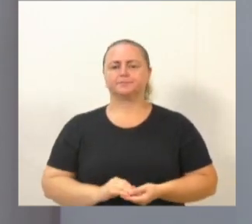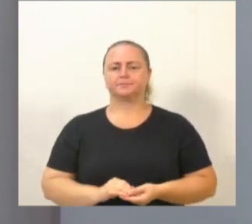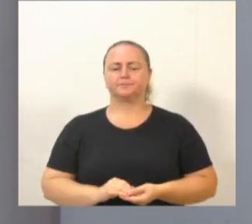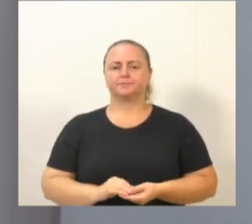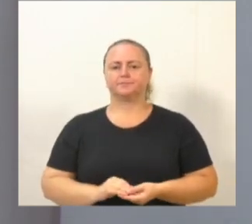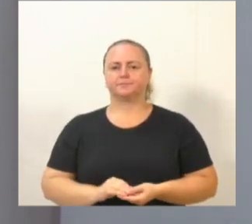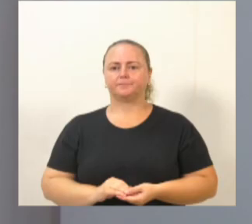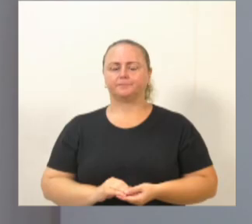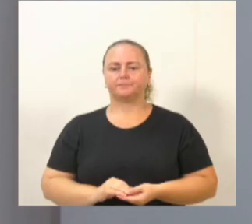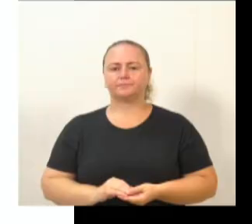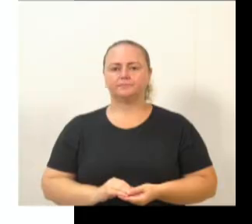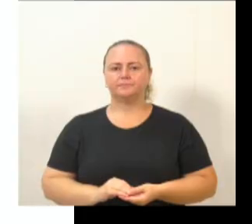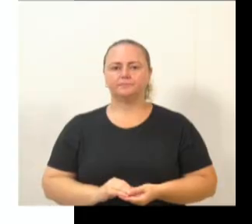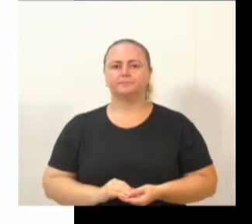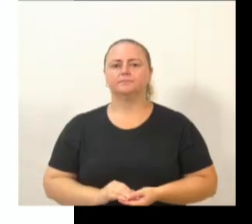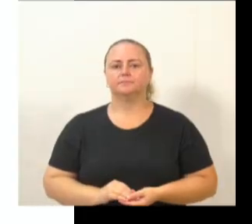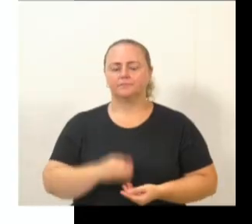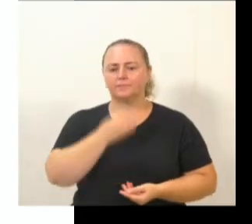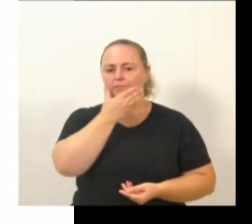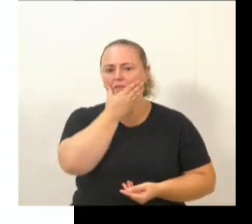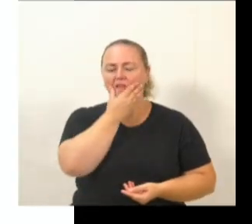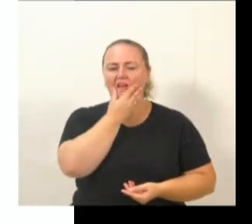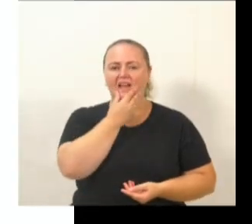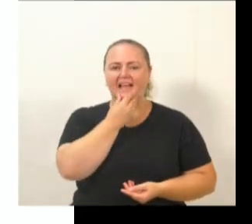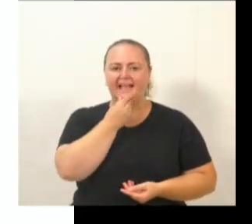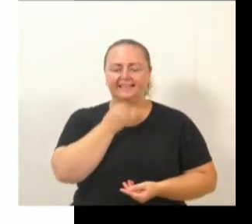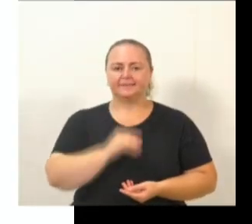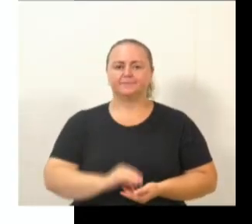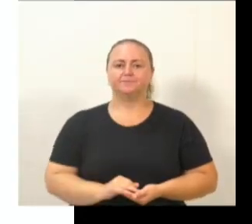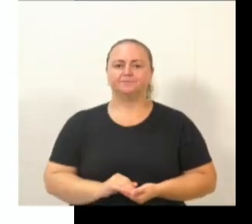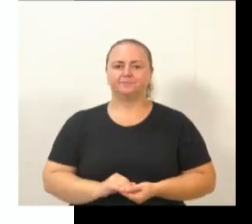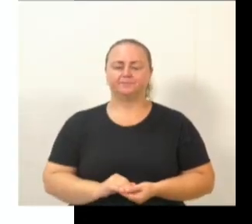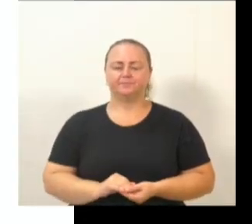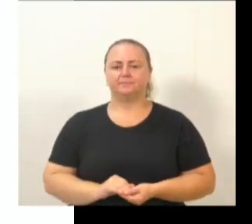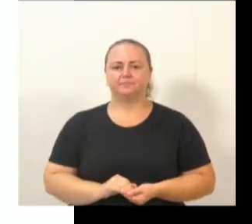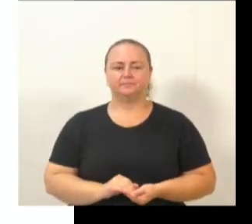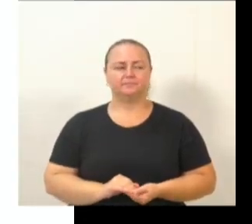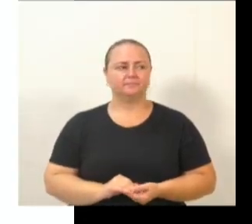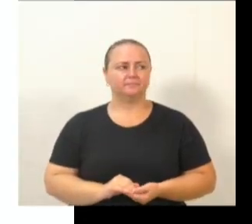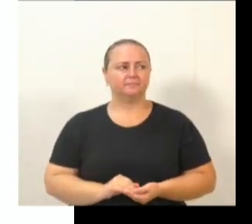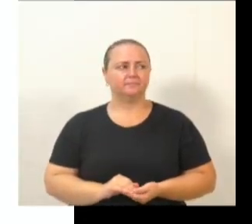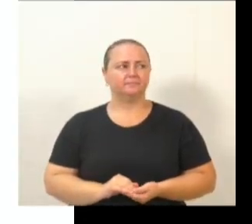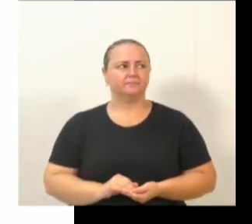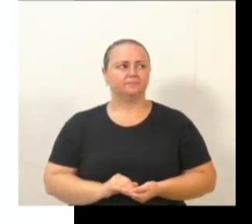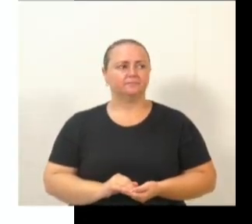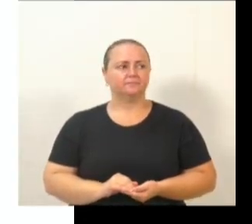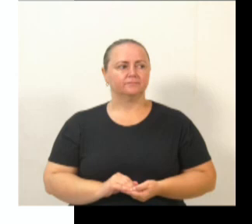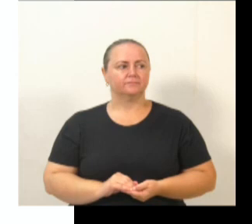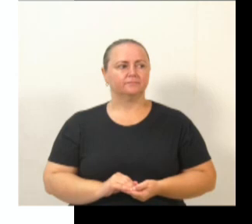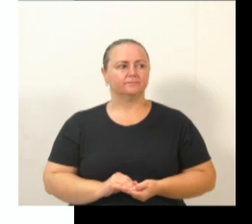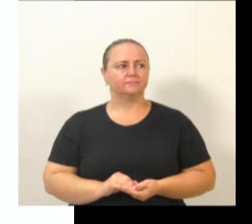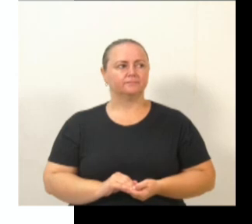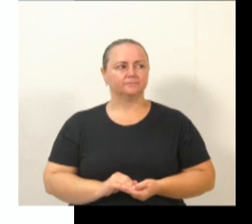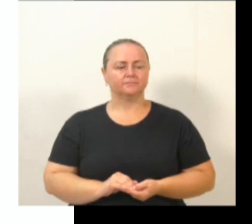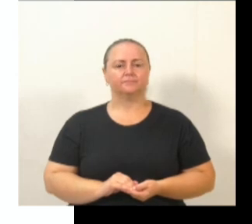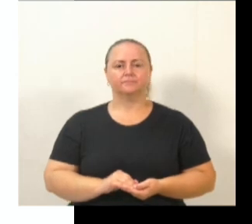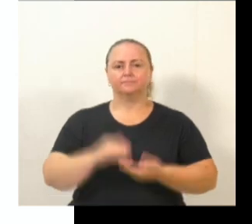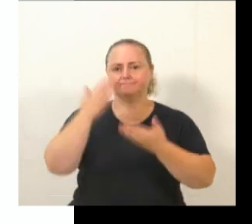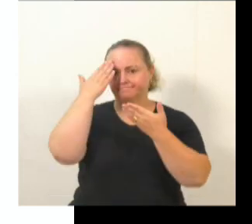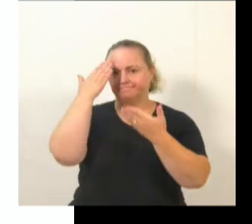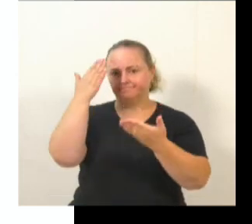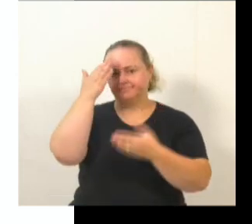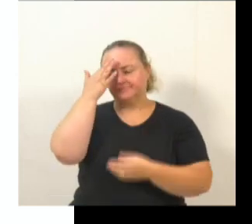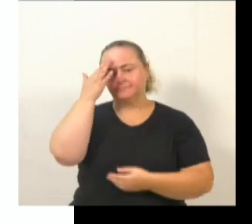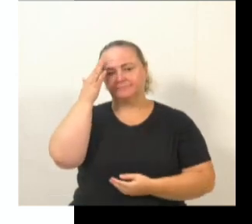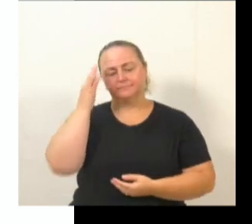contrato. Eu não sei se apresenta. Aponto para cá. Tá bom. Obrigado. Inicialmente,